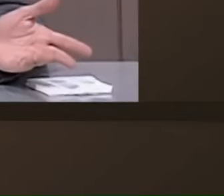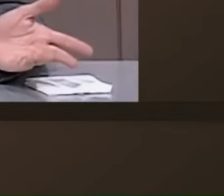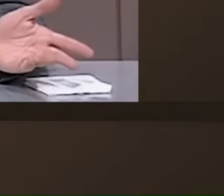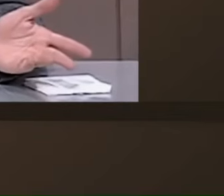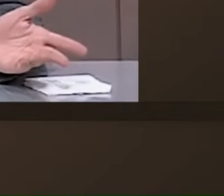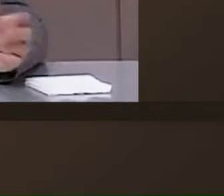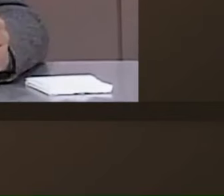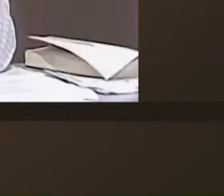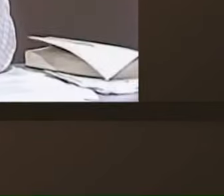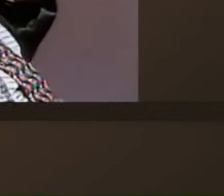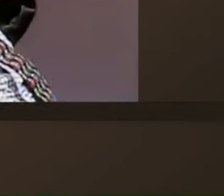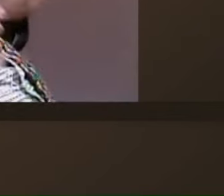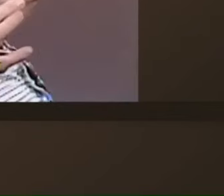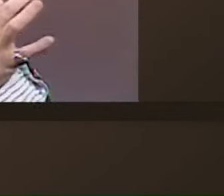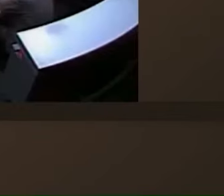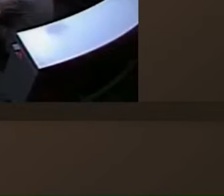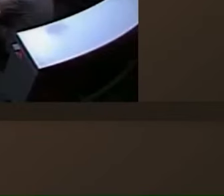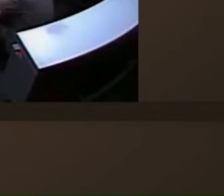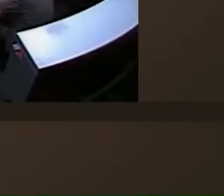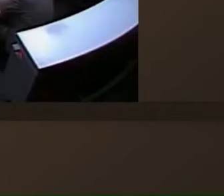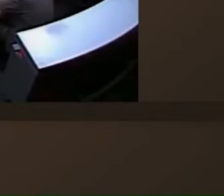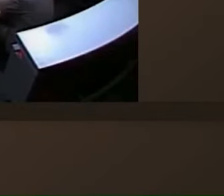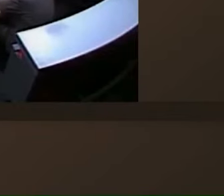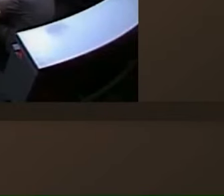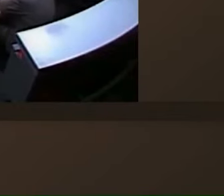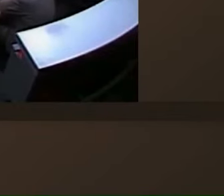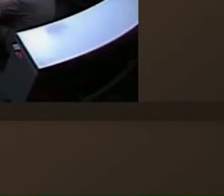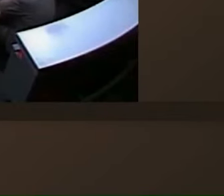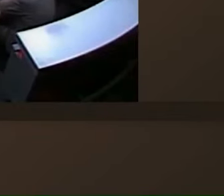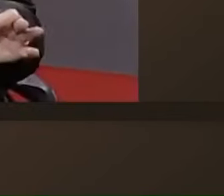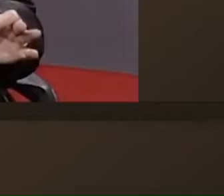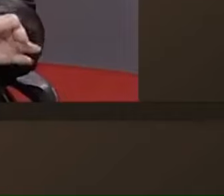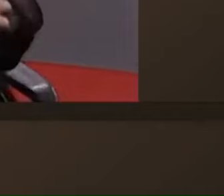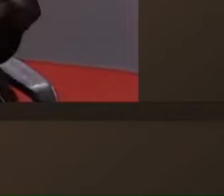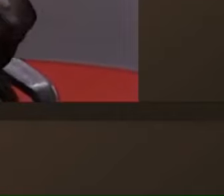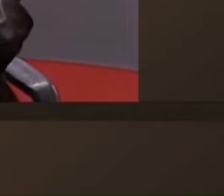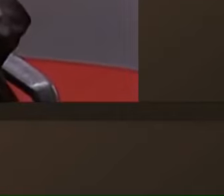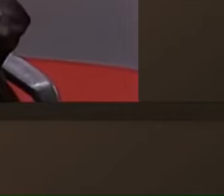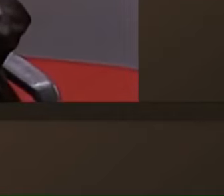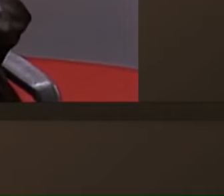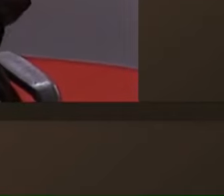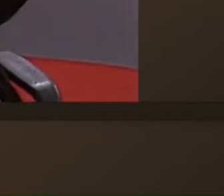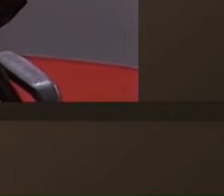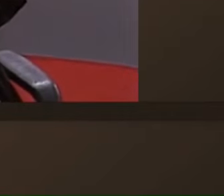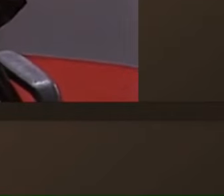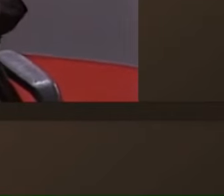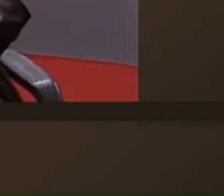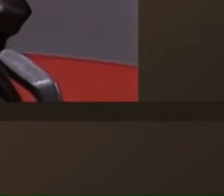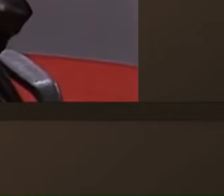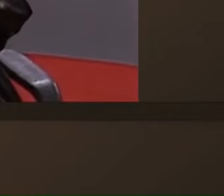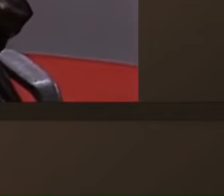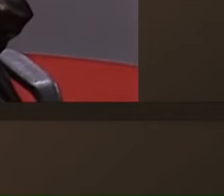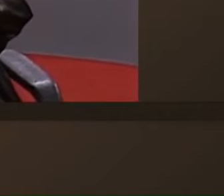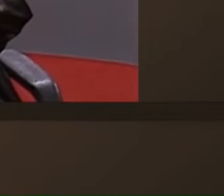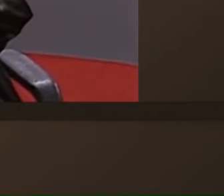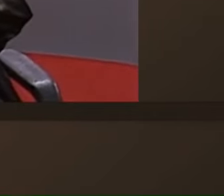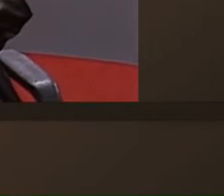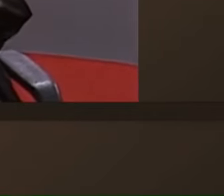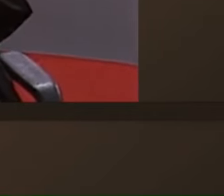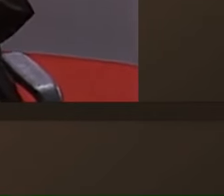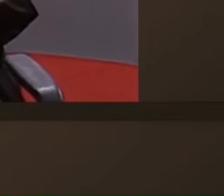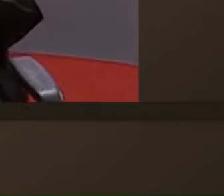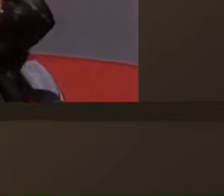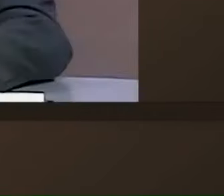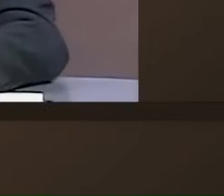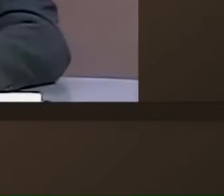favor. Não existe humor a favor. Eu acho o seguinte, o final da irreverência é o começo do reacionarismo. Mas olha, veja